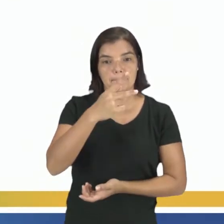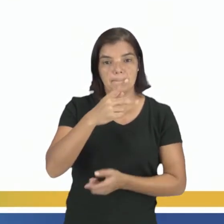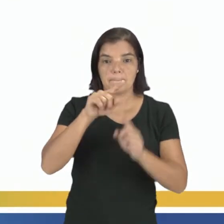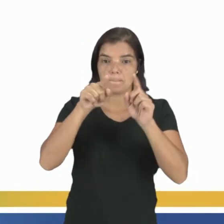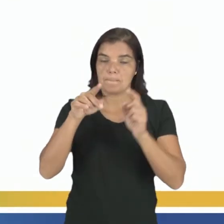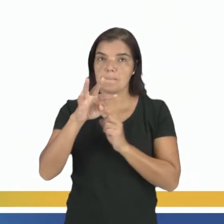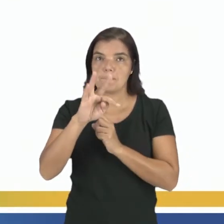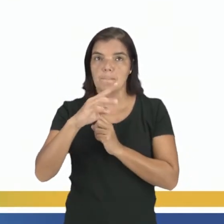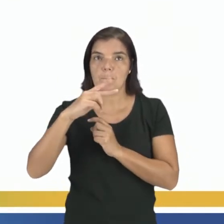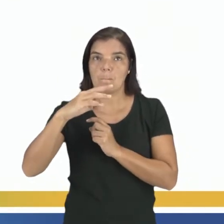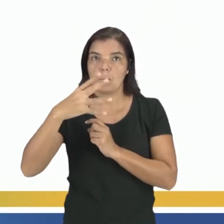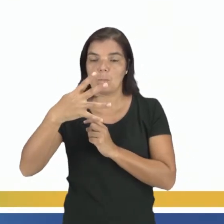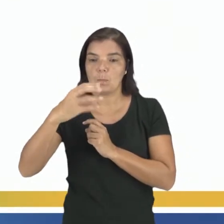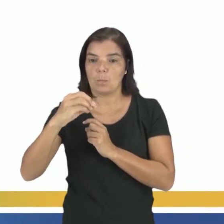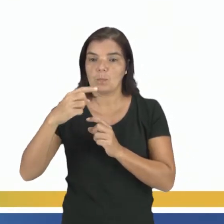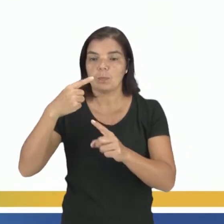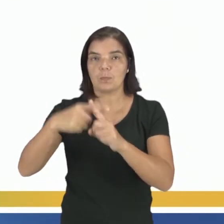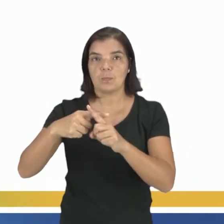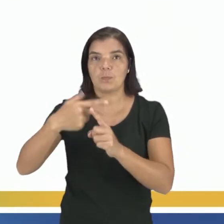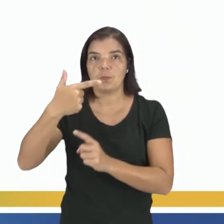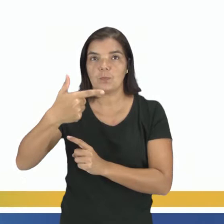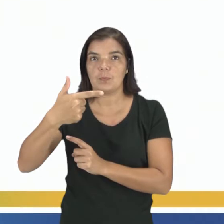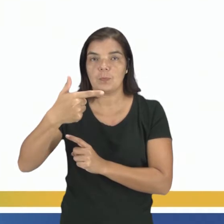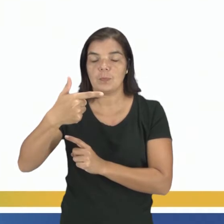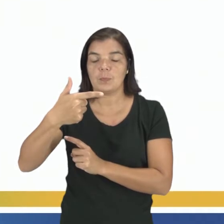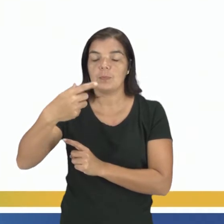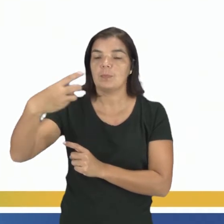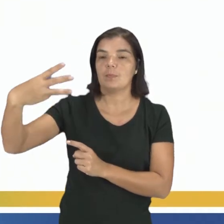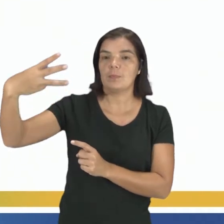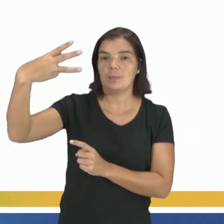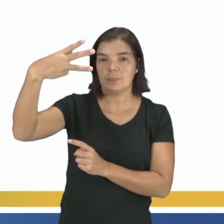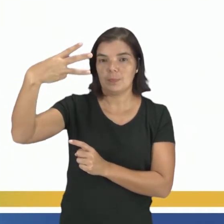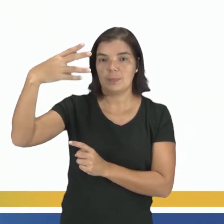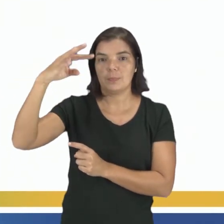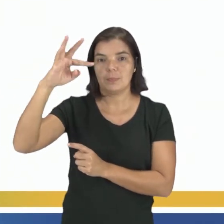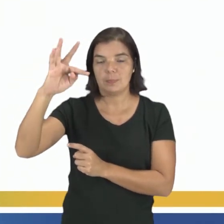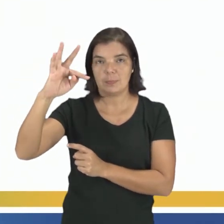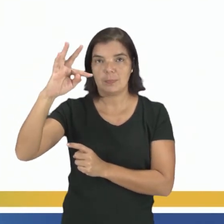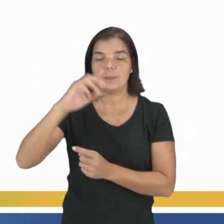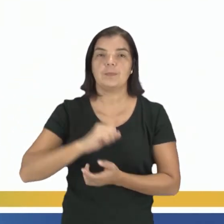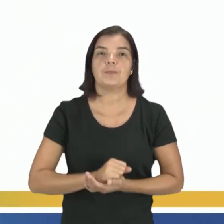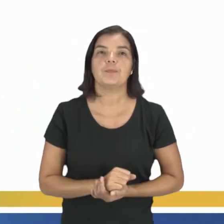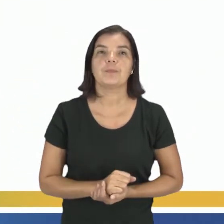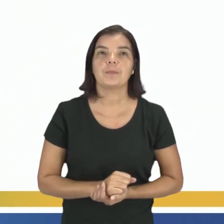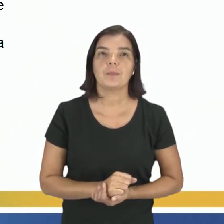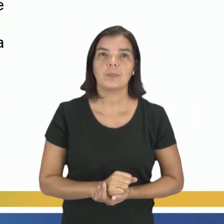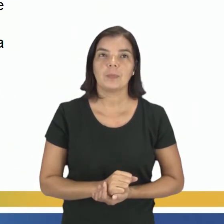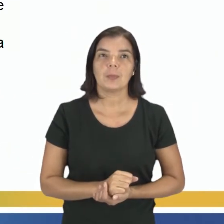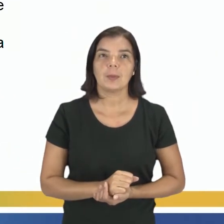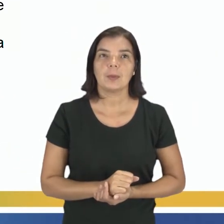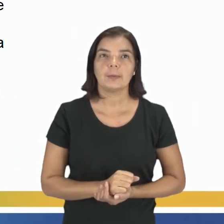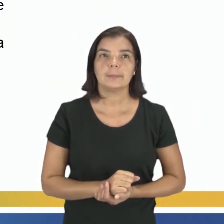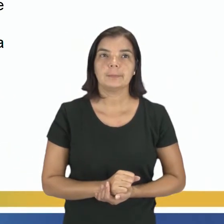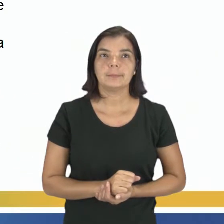P de T é igual a 40 vezes 2 elevado a 3 vezes T.